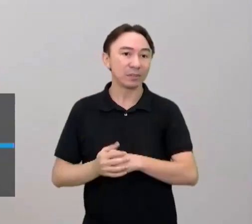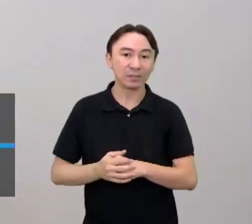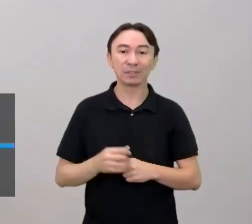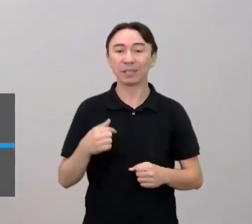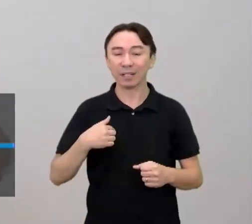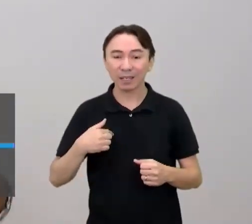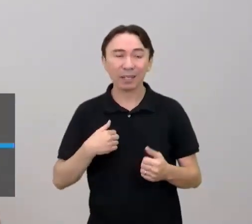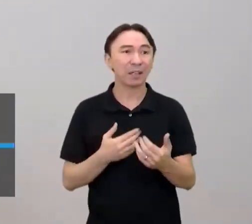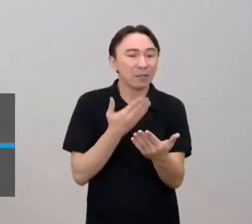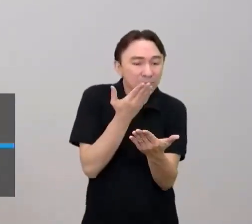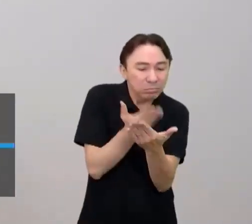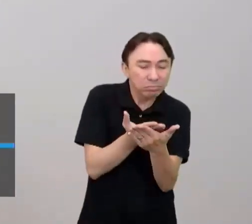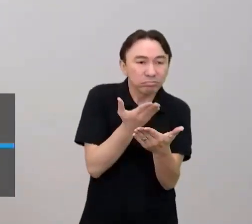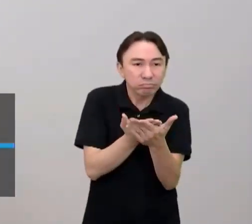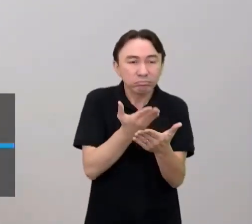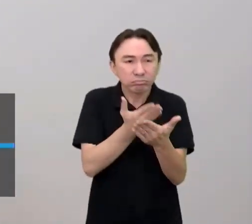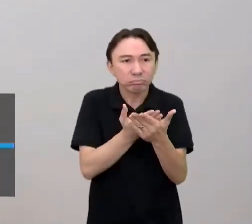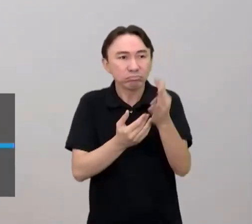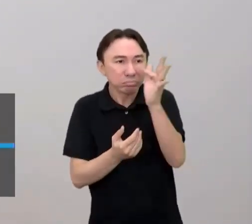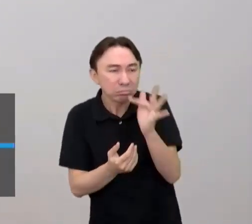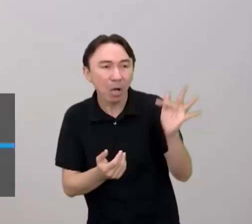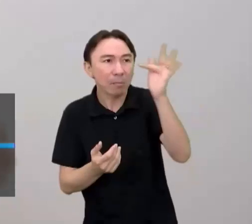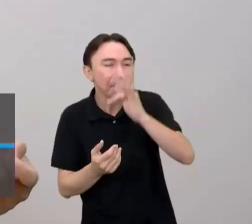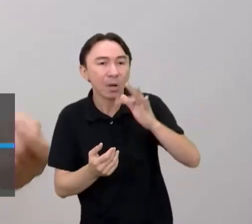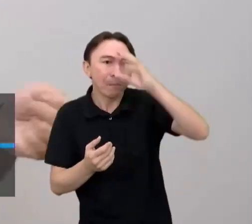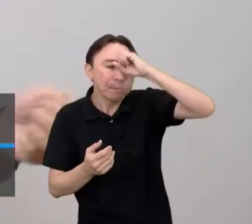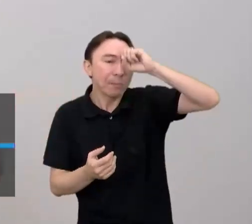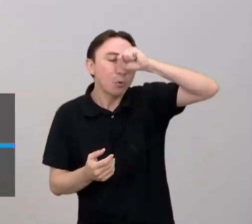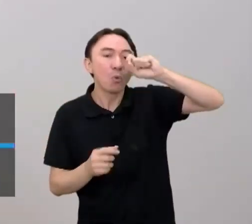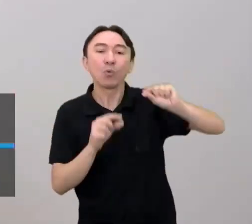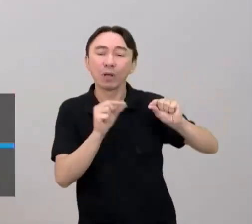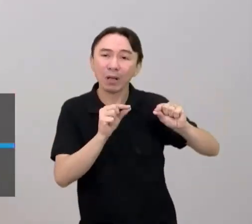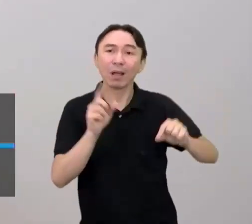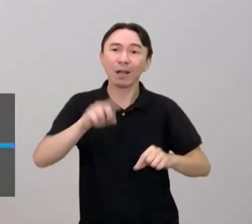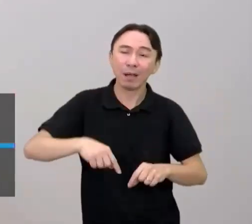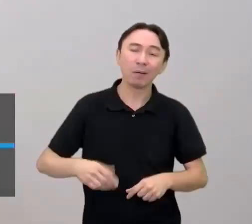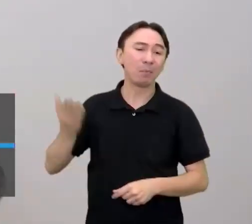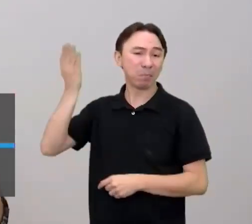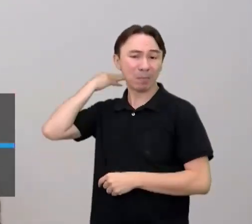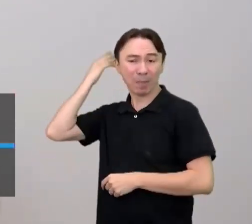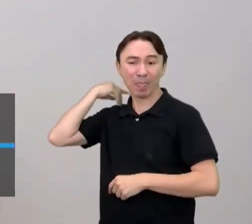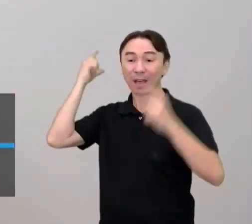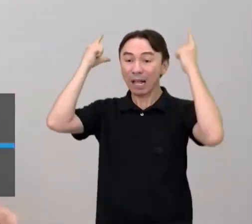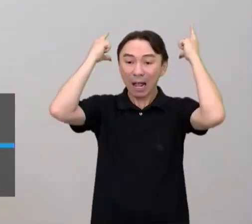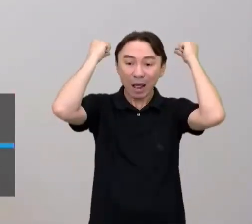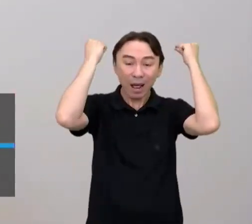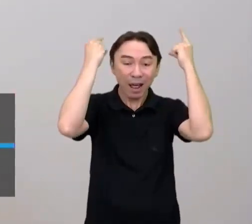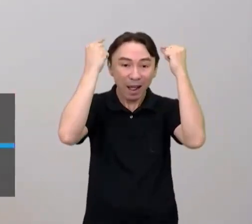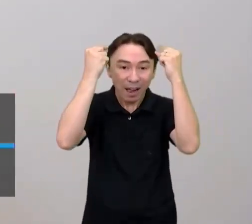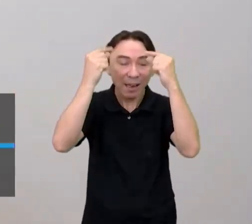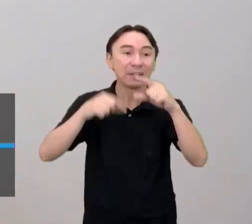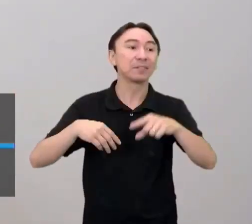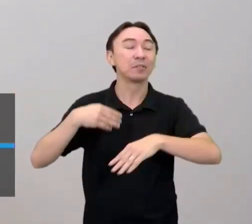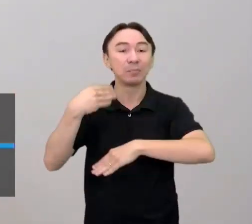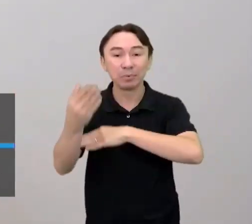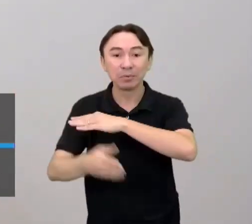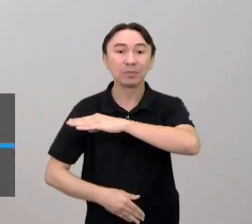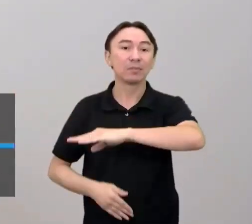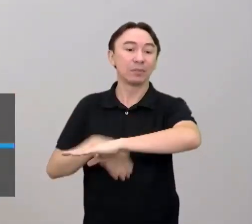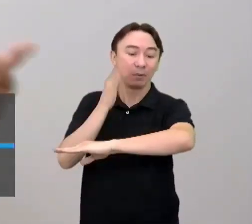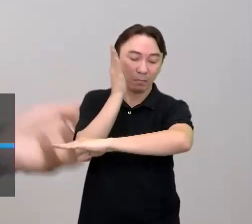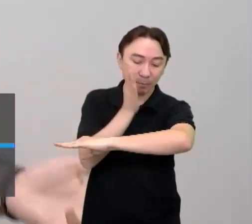desde a Grécia Antiga, passando pela Renascença e passando também pelo racionalismo, que são